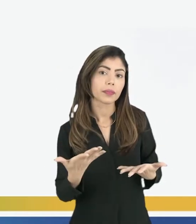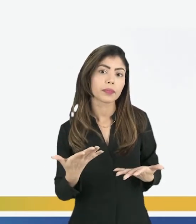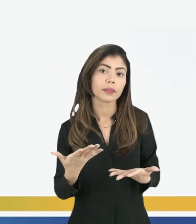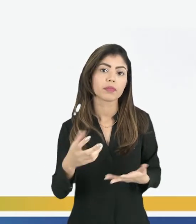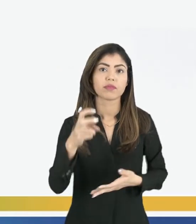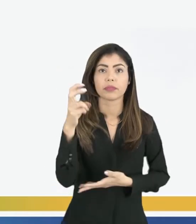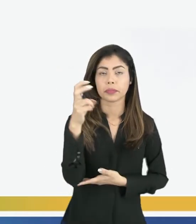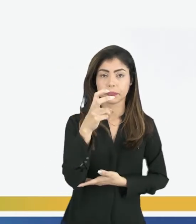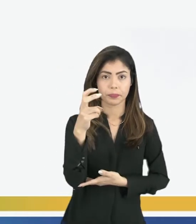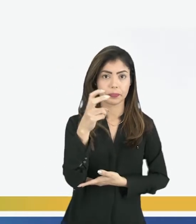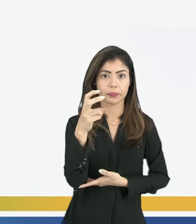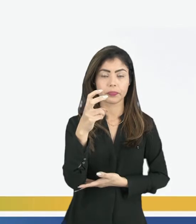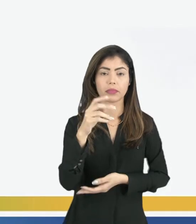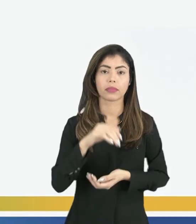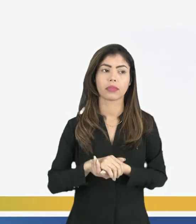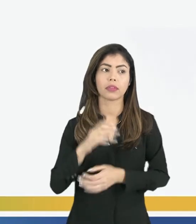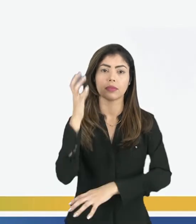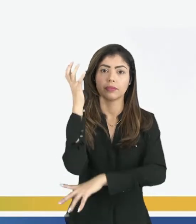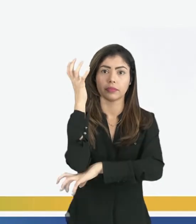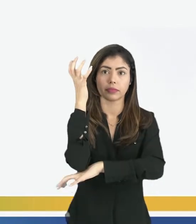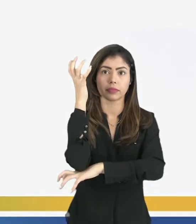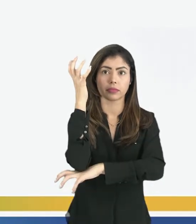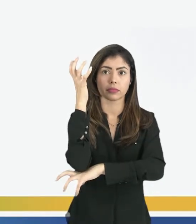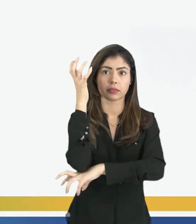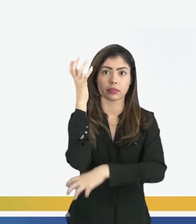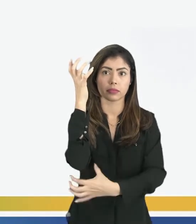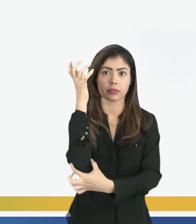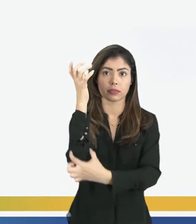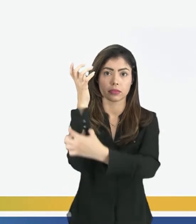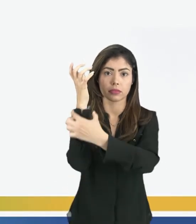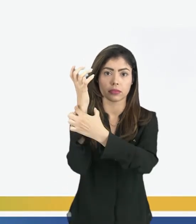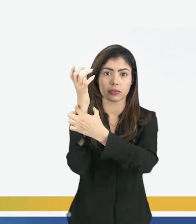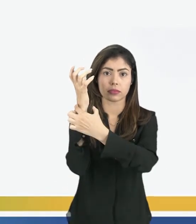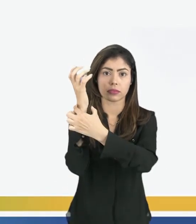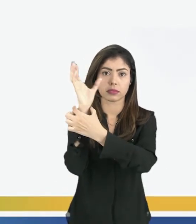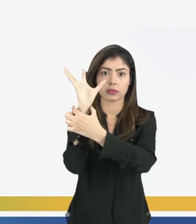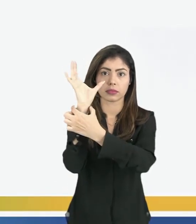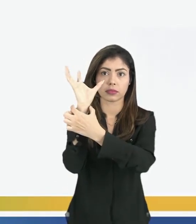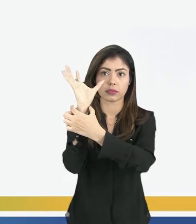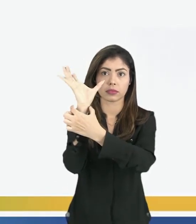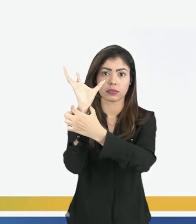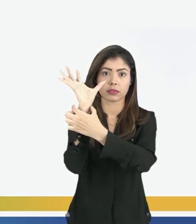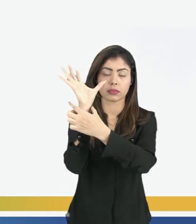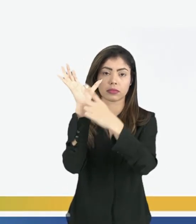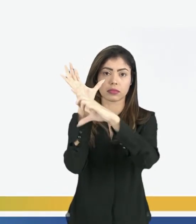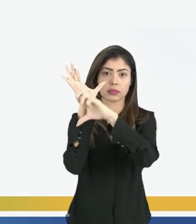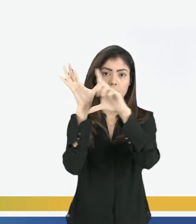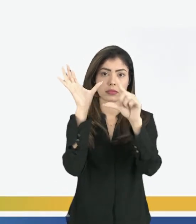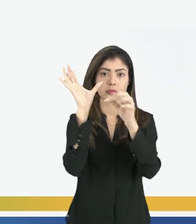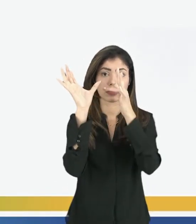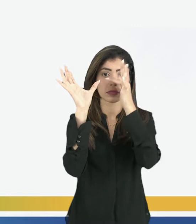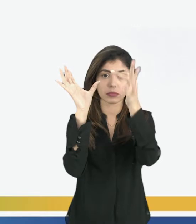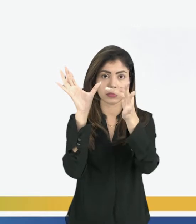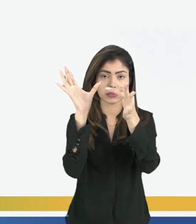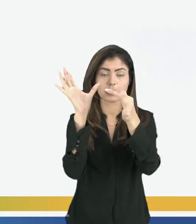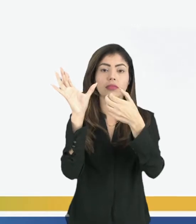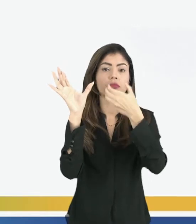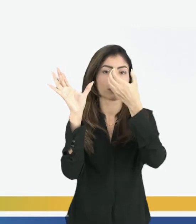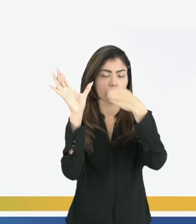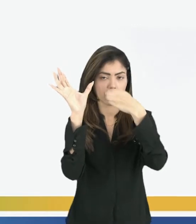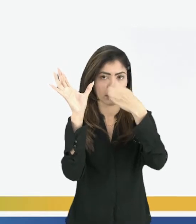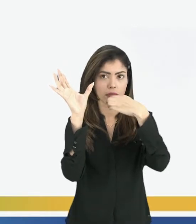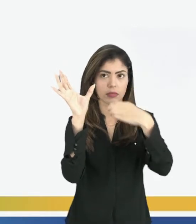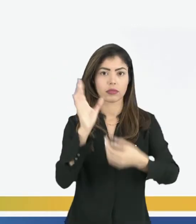por cinco partes: a raiz, o caule, as folhas, a flor e o